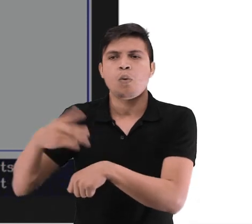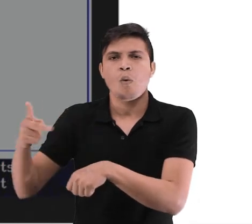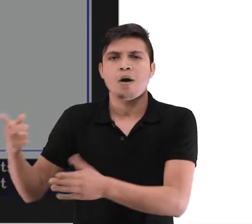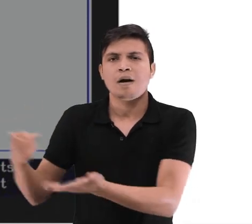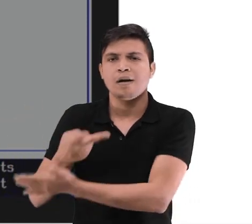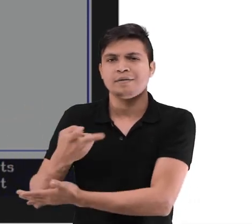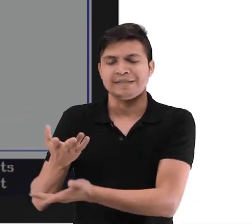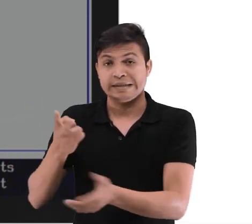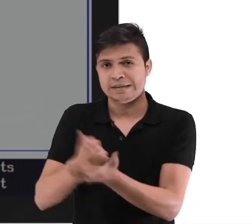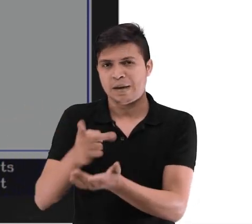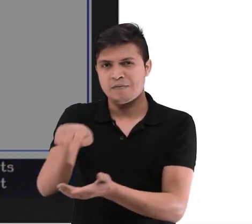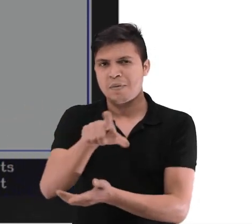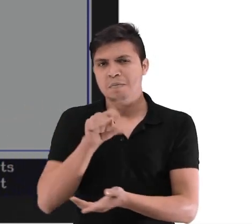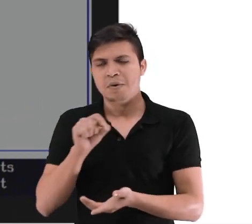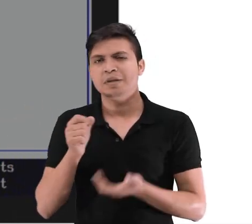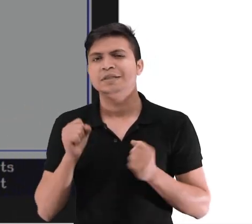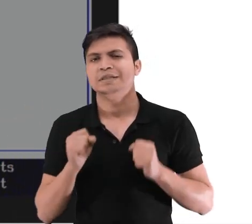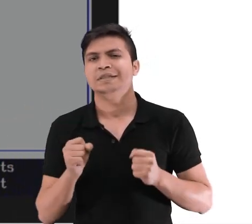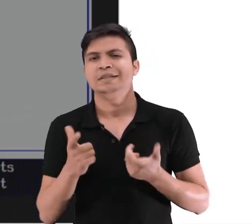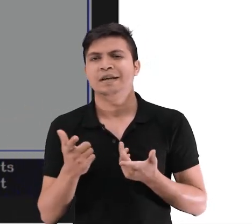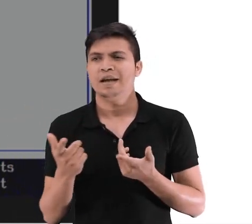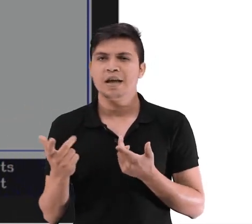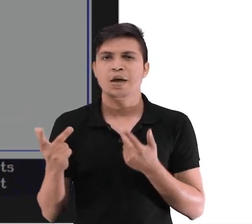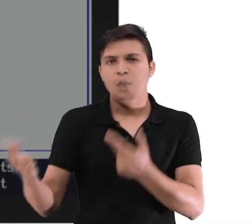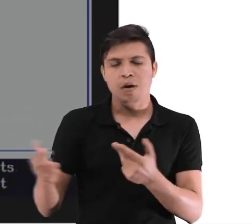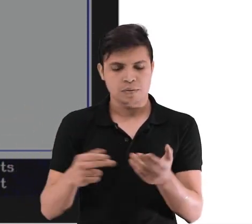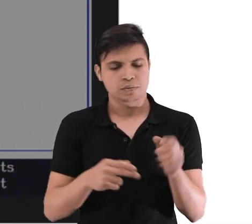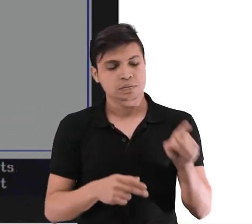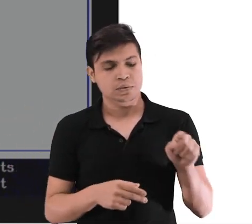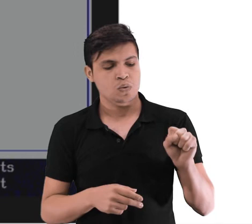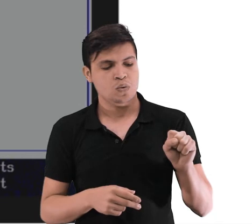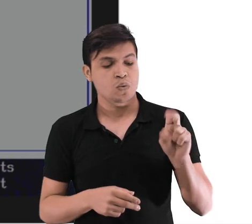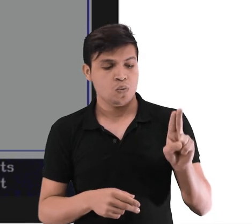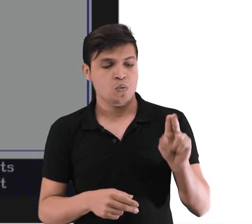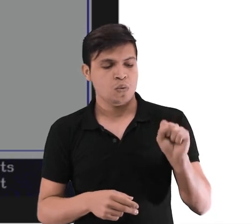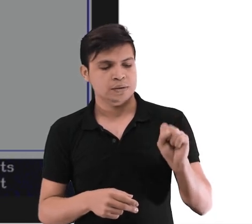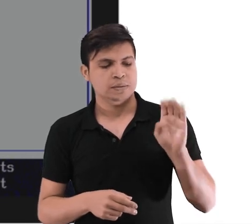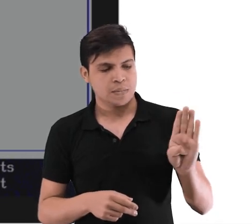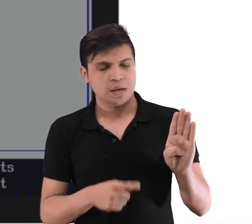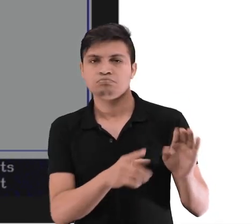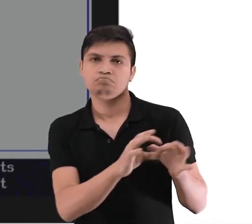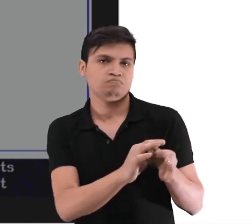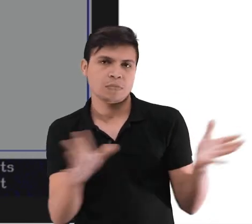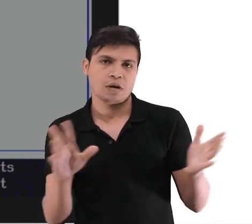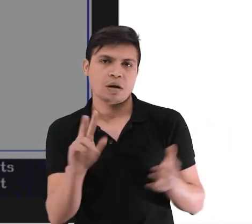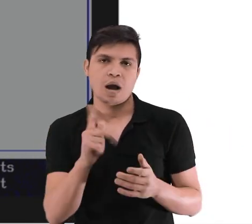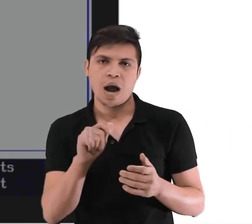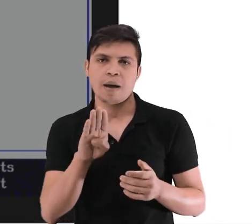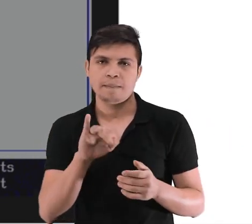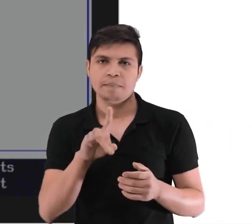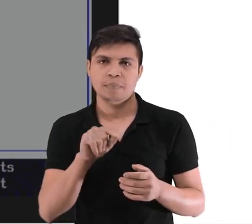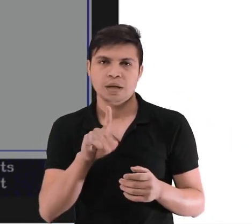Sempre você deixa a opção igual a do USB, que é Enable, que é habilitado, certo?